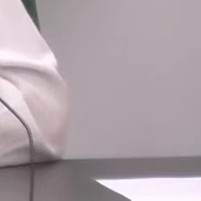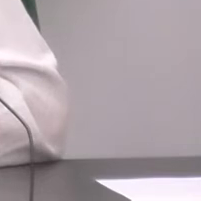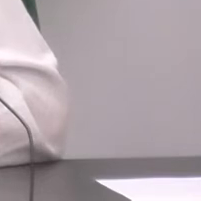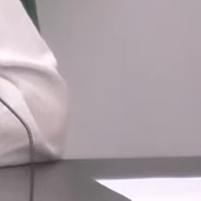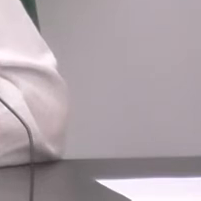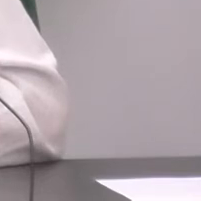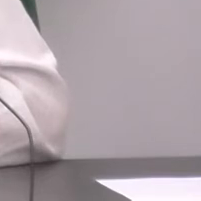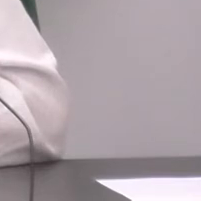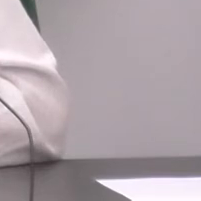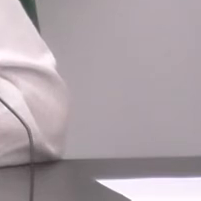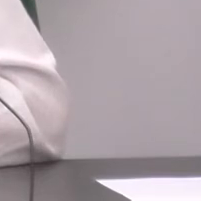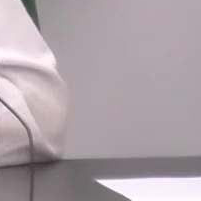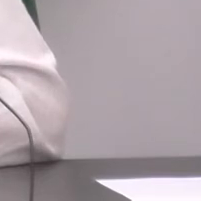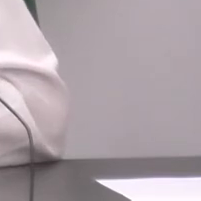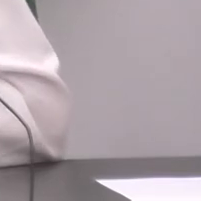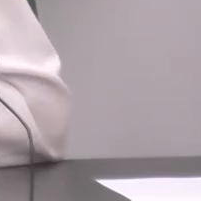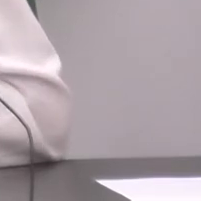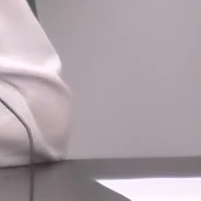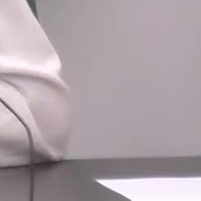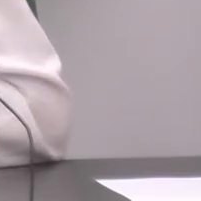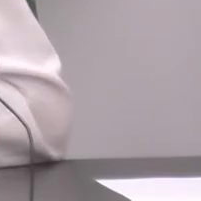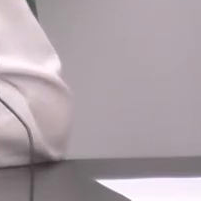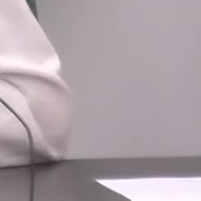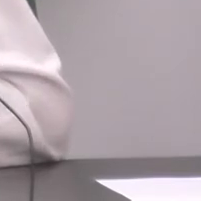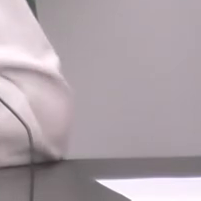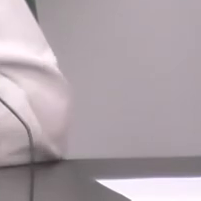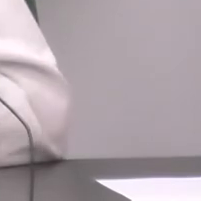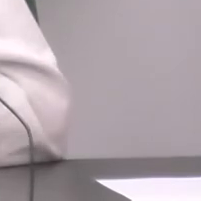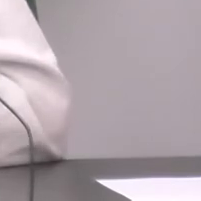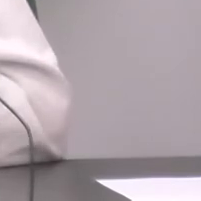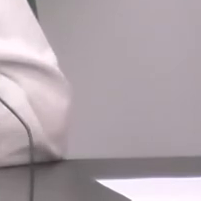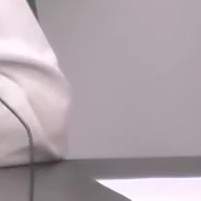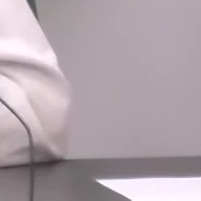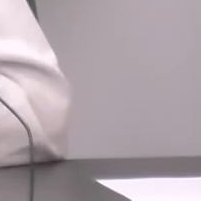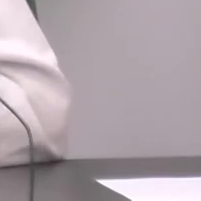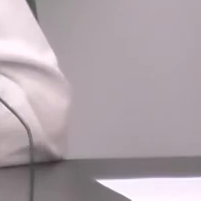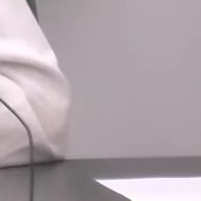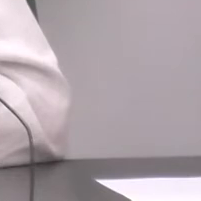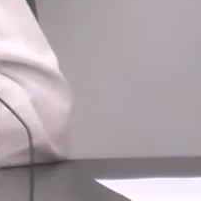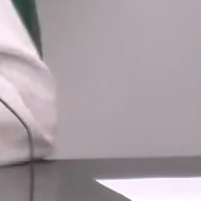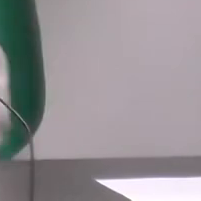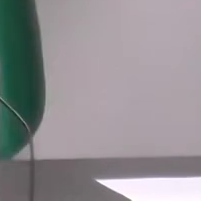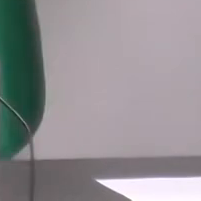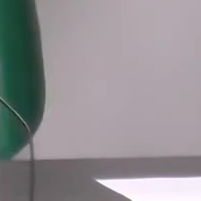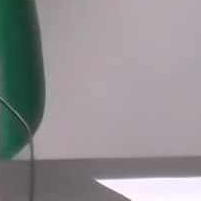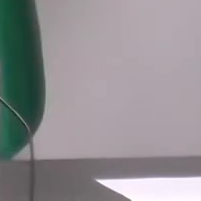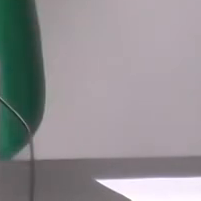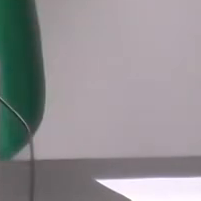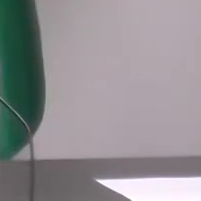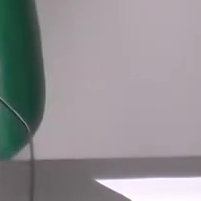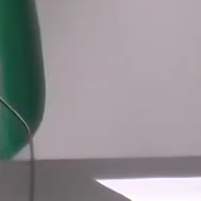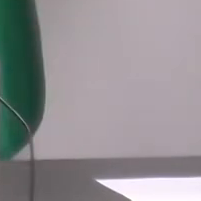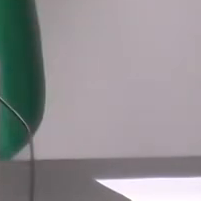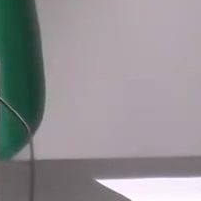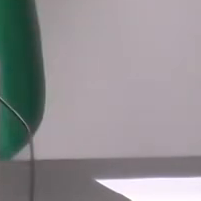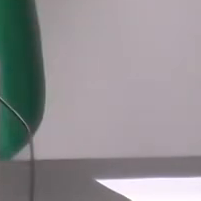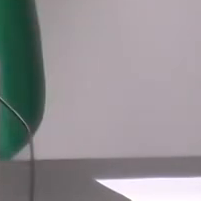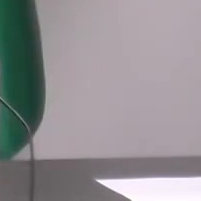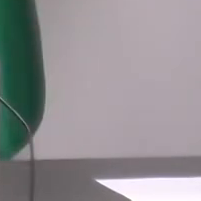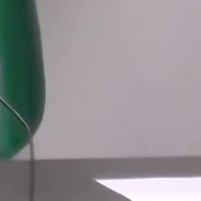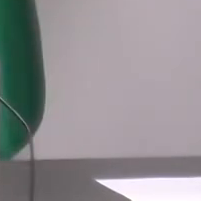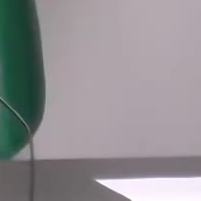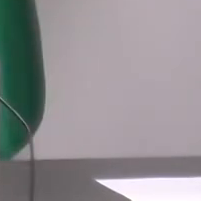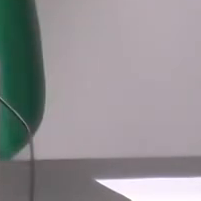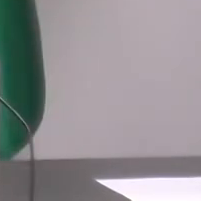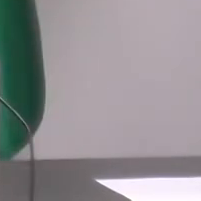prender só por reconhecimento fotográfico eu postei ontem ontem ontem é é